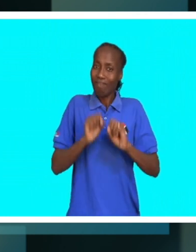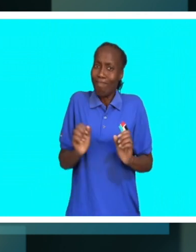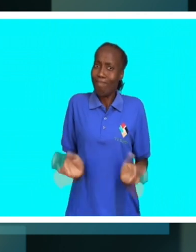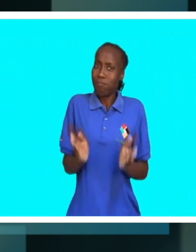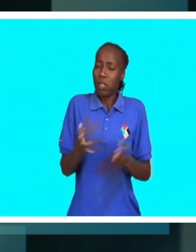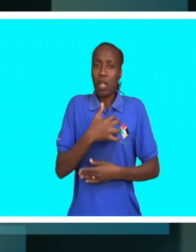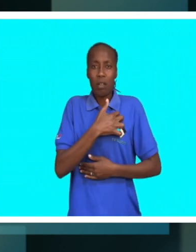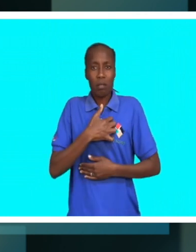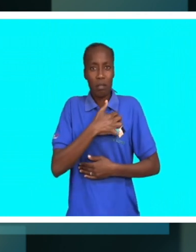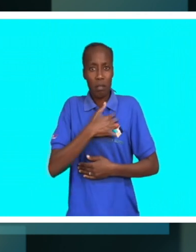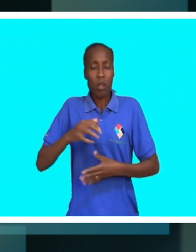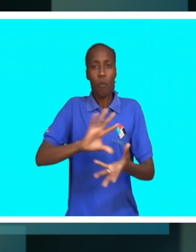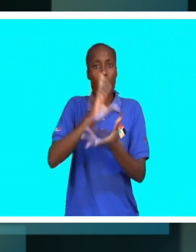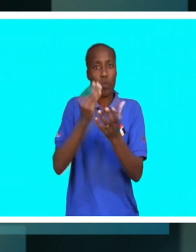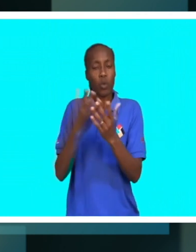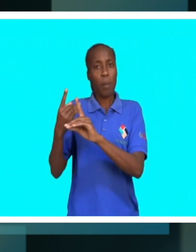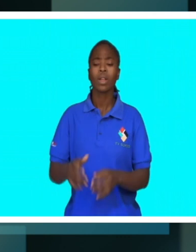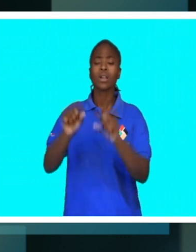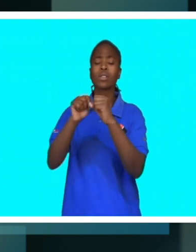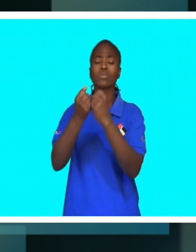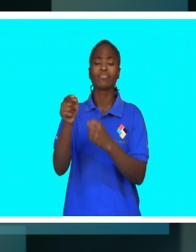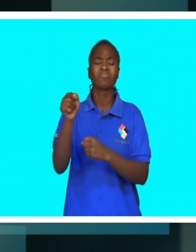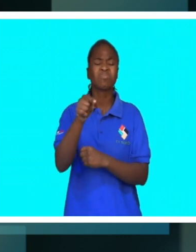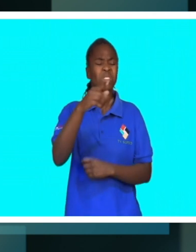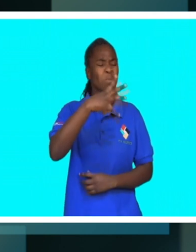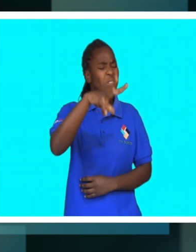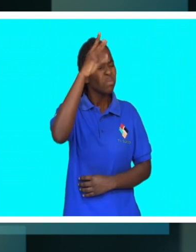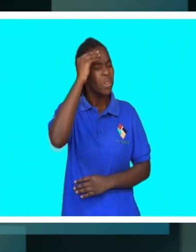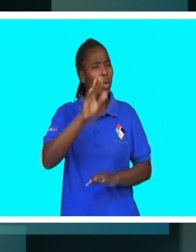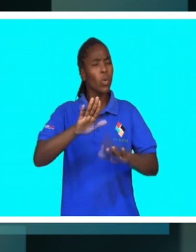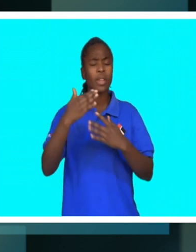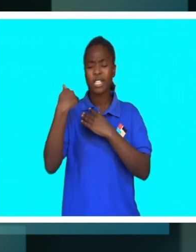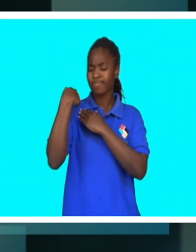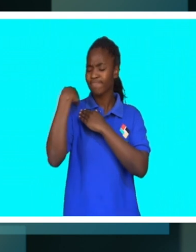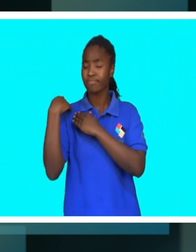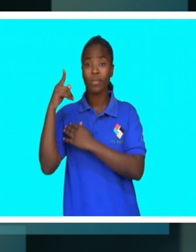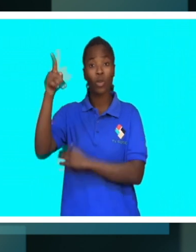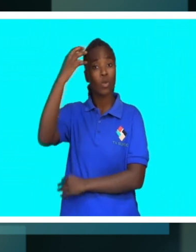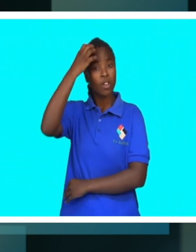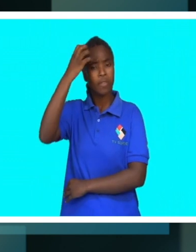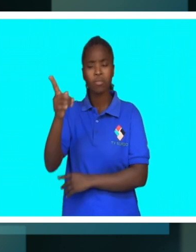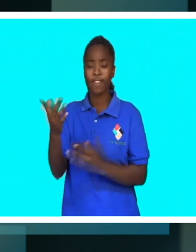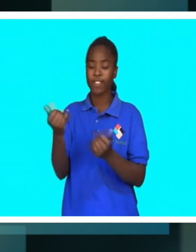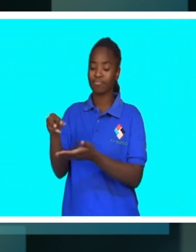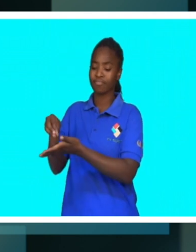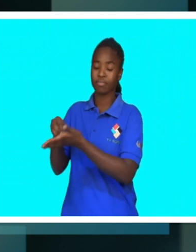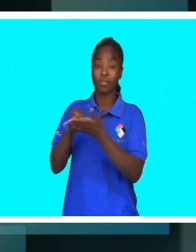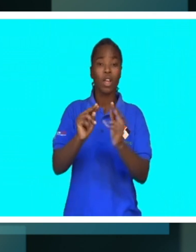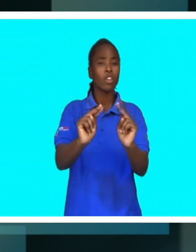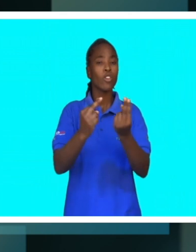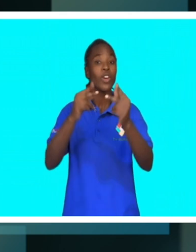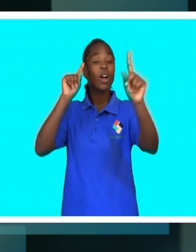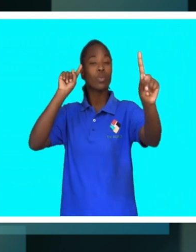contrário, encoraja a participação de todos. Em relação ao jornalismo multimídia, estas associações